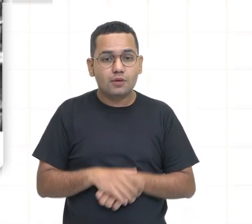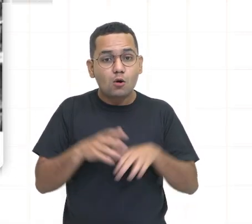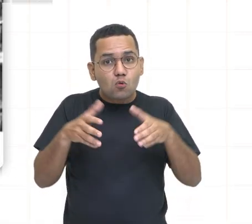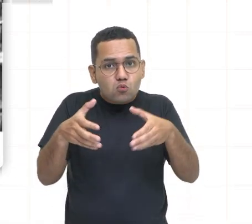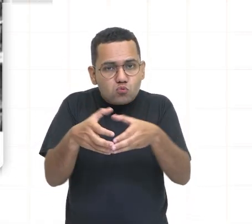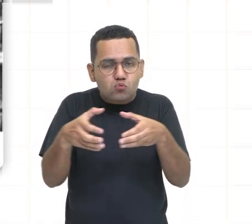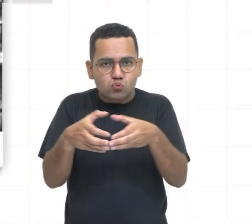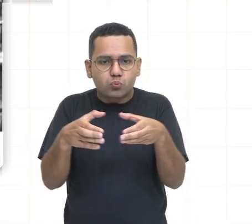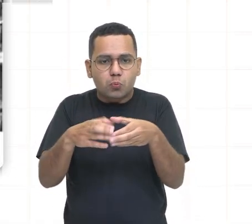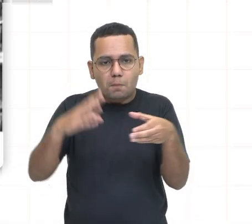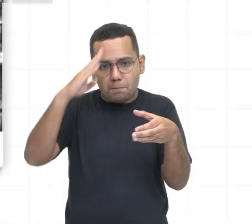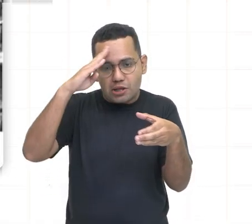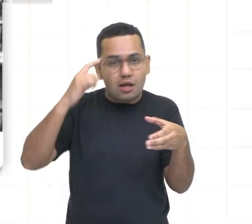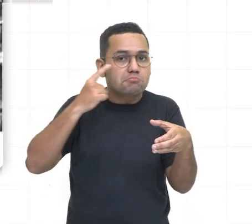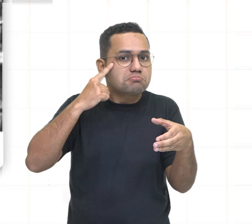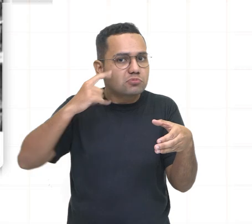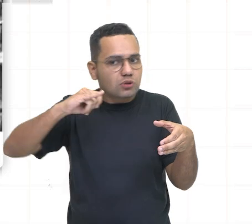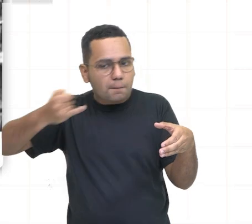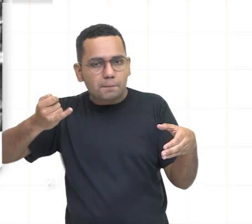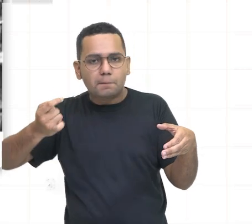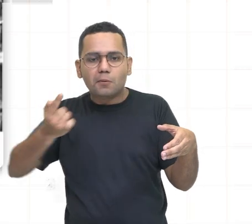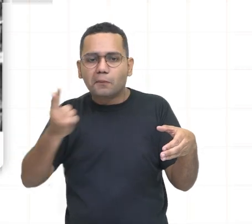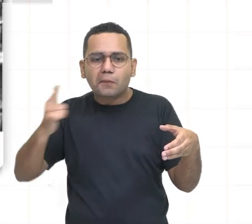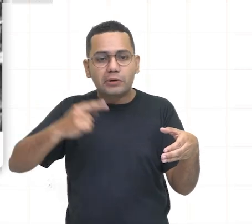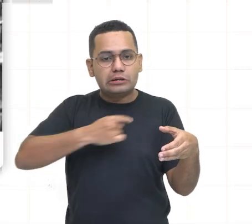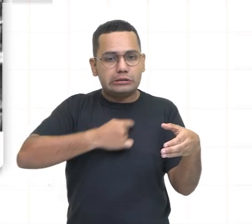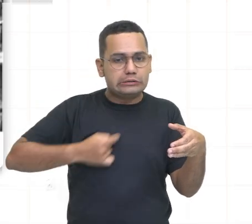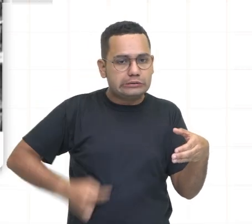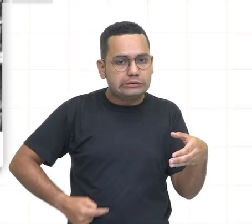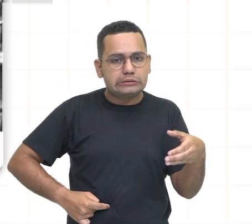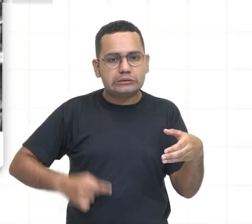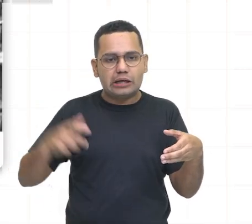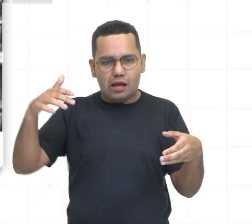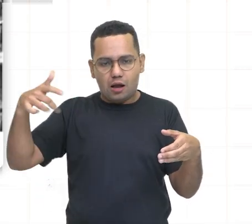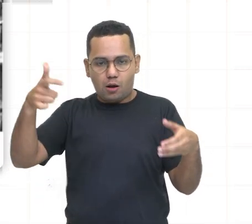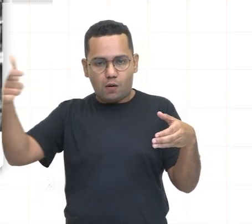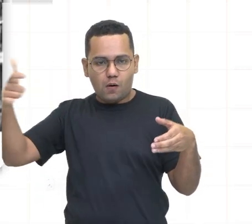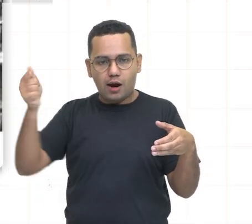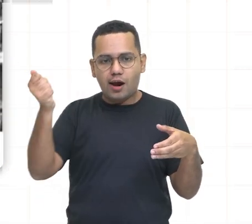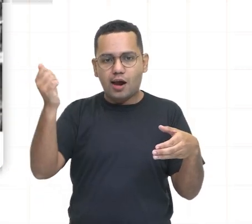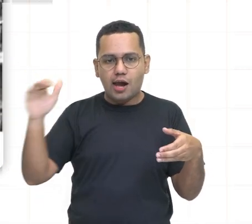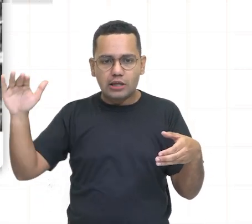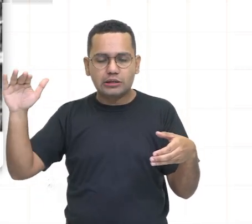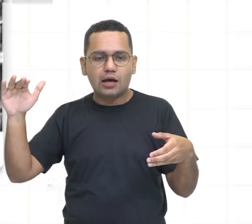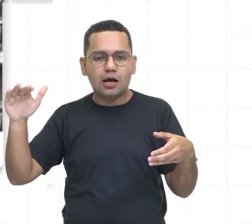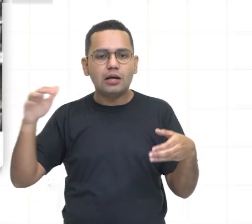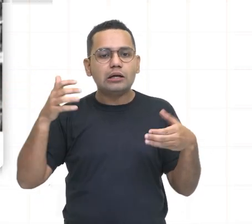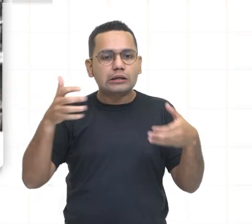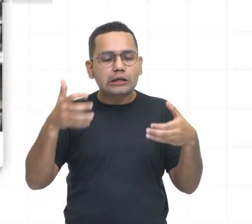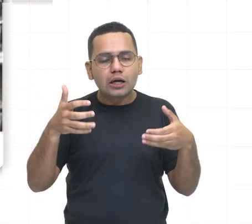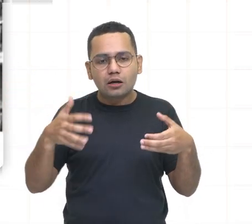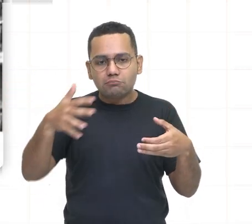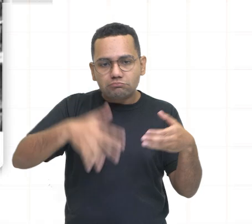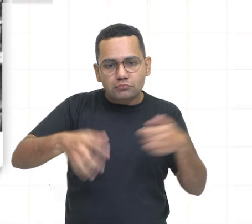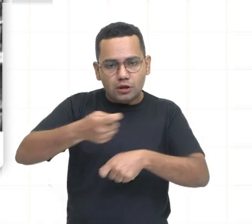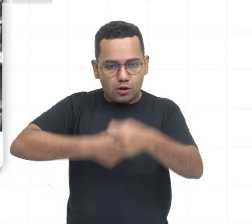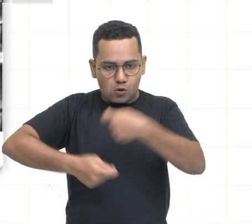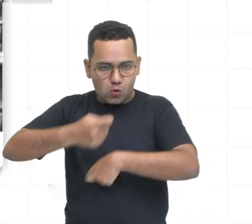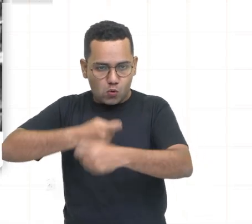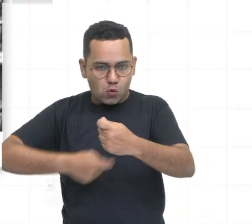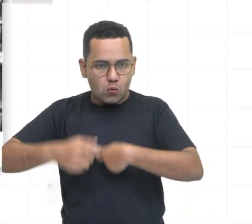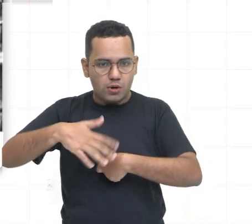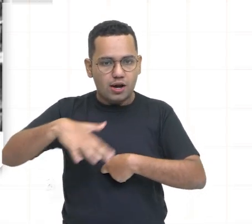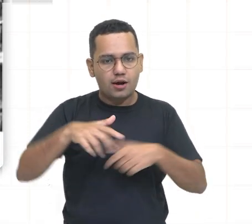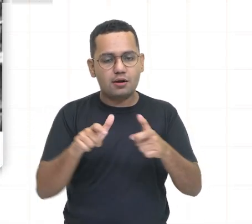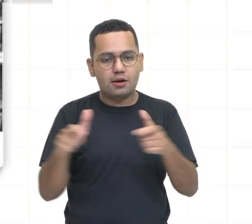na China e em outras partes da Ásia, movido pelo desejo do domínio econômico territorial, que foi outra causa da guerra.